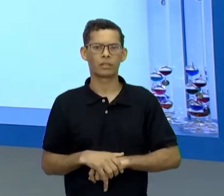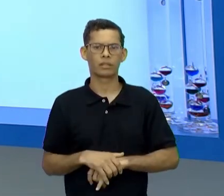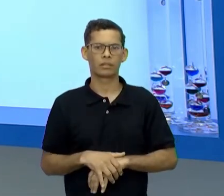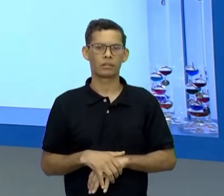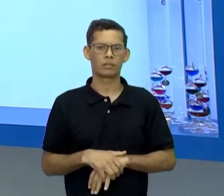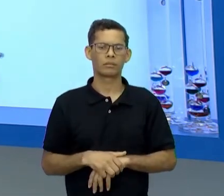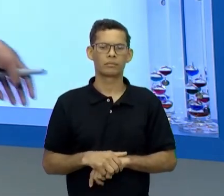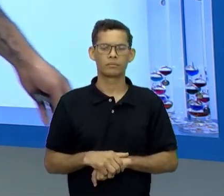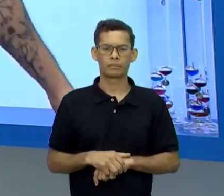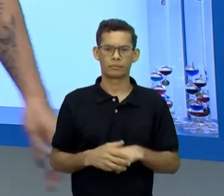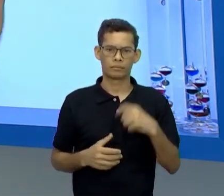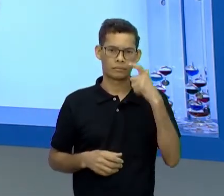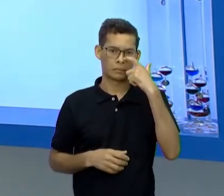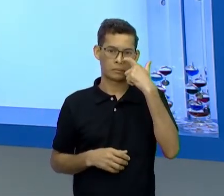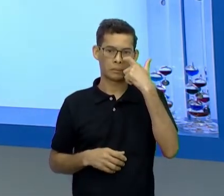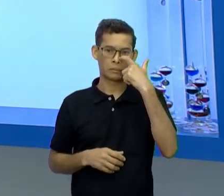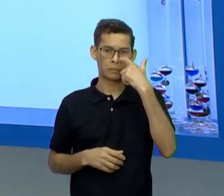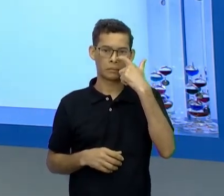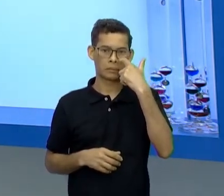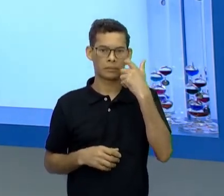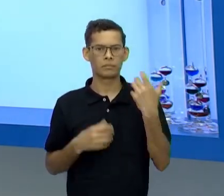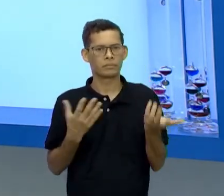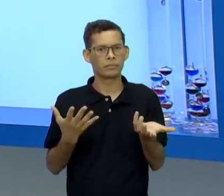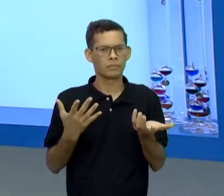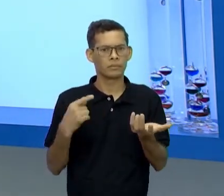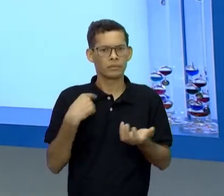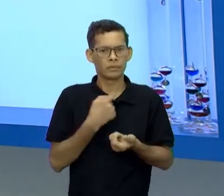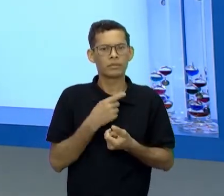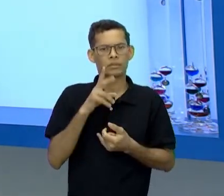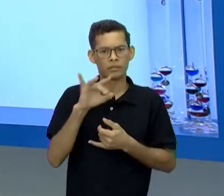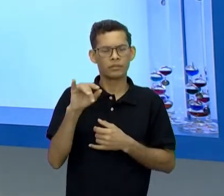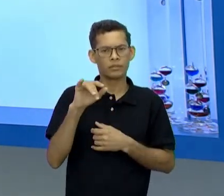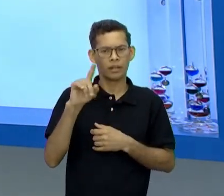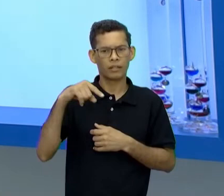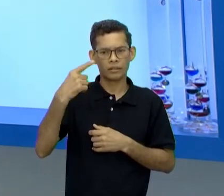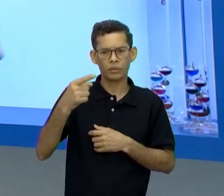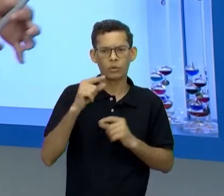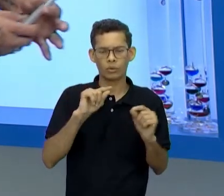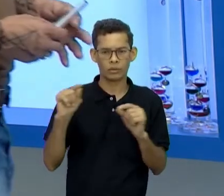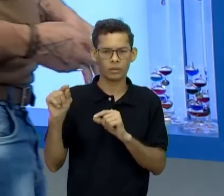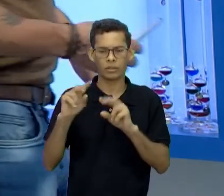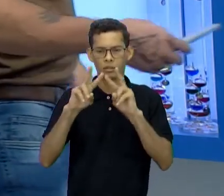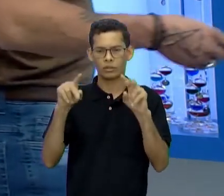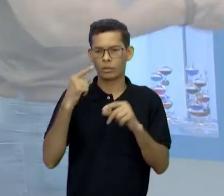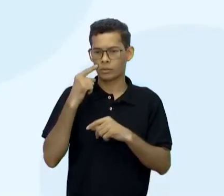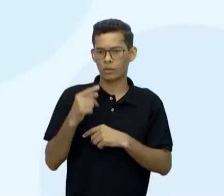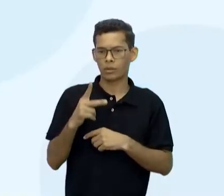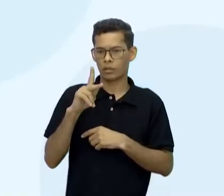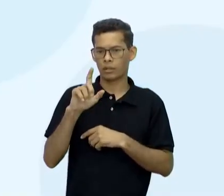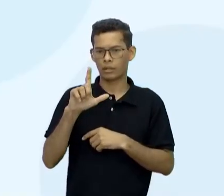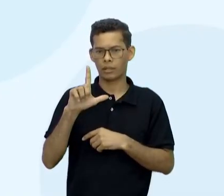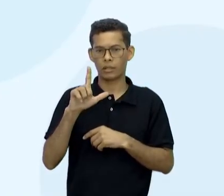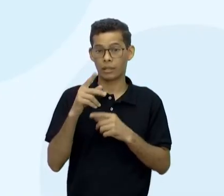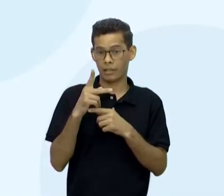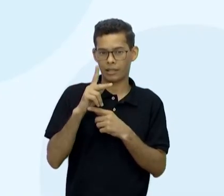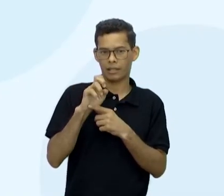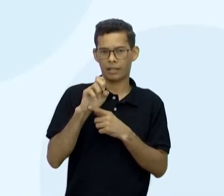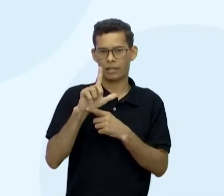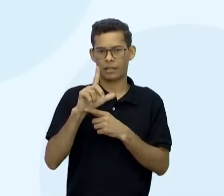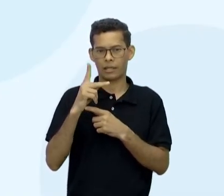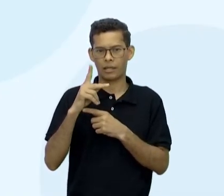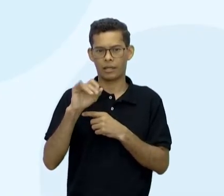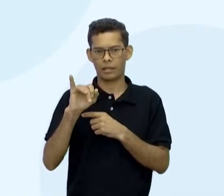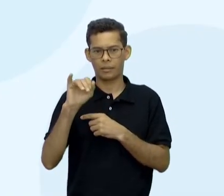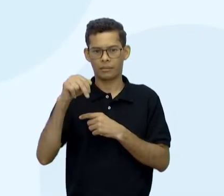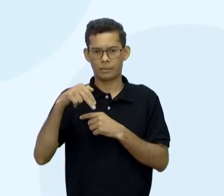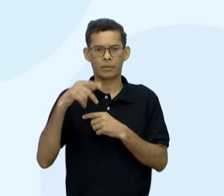Ah, Giba, falou assim, ah, Giba, só fez e vai ter handicap? Vai ter handicap, tá aqui, ó. Olha lá, ó. Outra vez um asteroide, ó. Tá